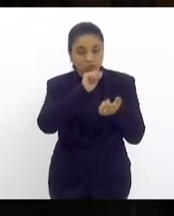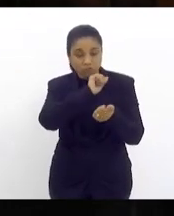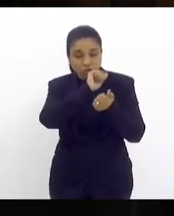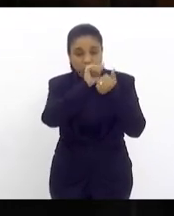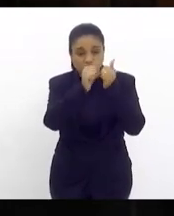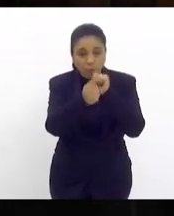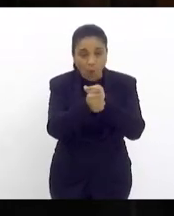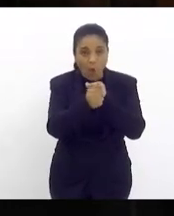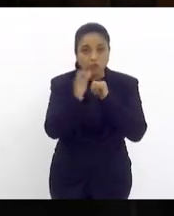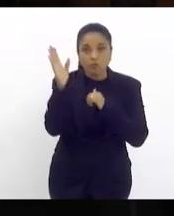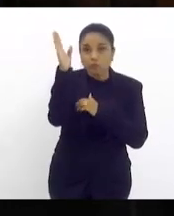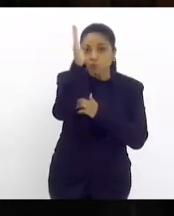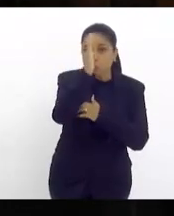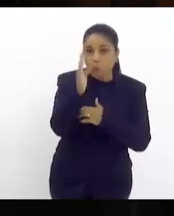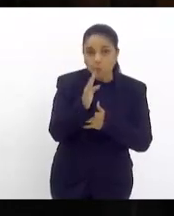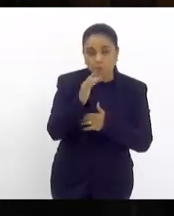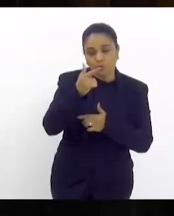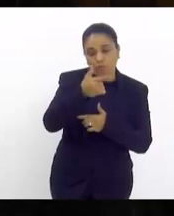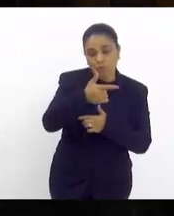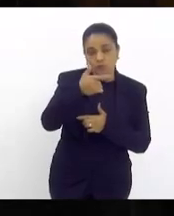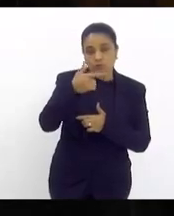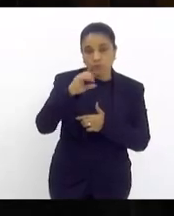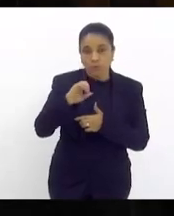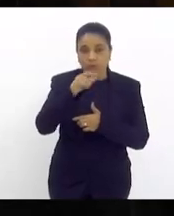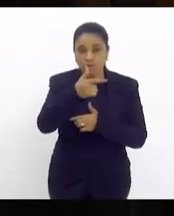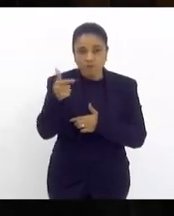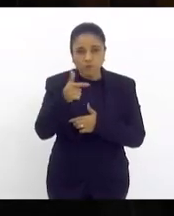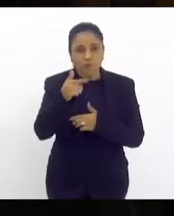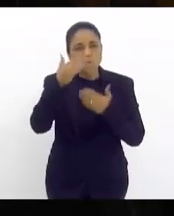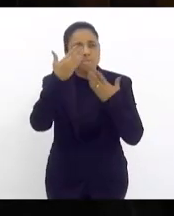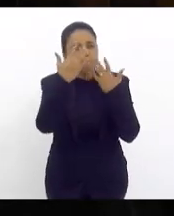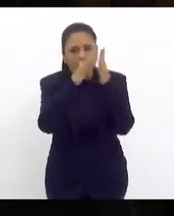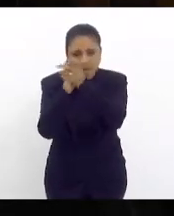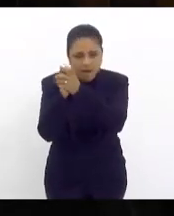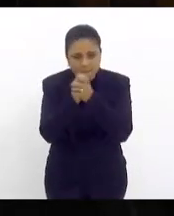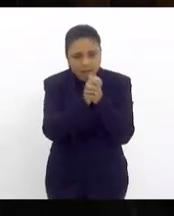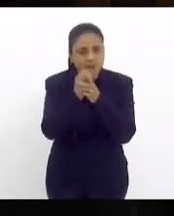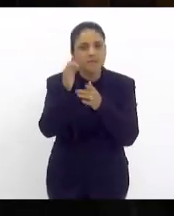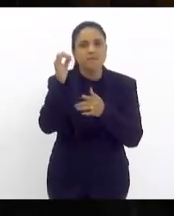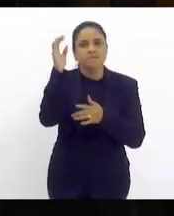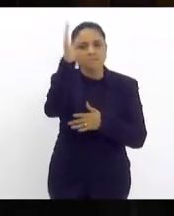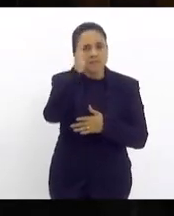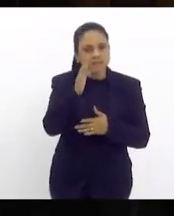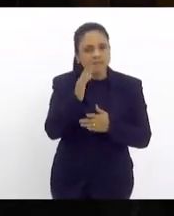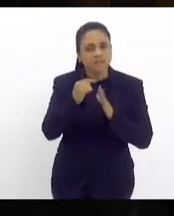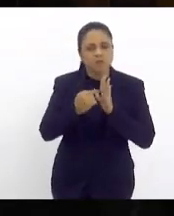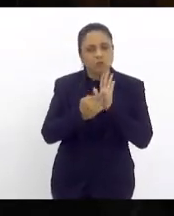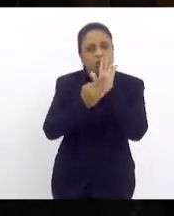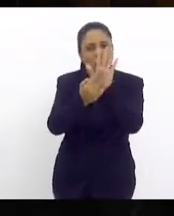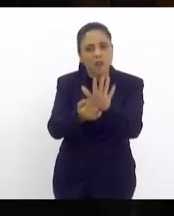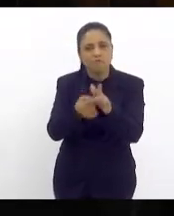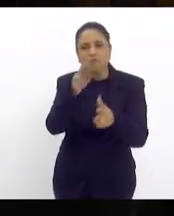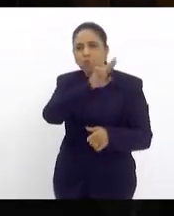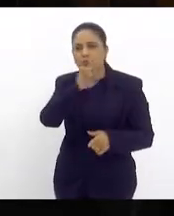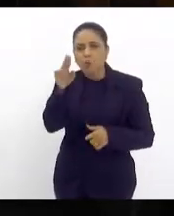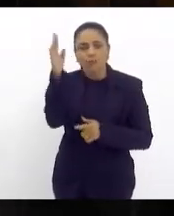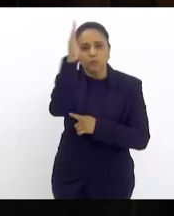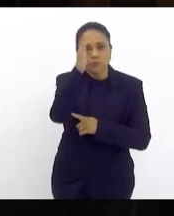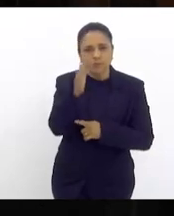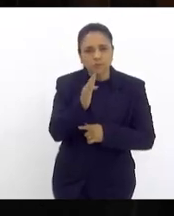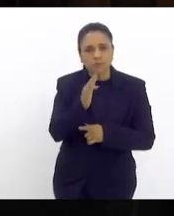mundo em 2022 parabéns a cárie Parabéns Cris Guedes brasileiros que levam o nome do nosso país que leva o emprego e oportunidade